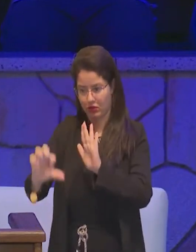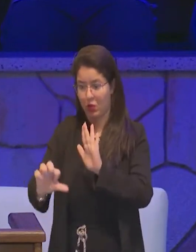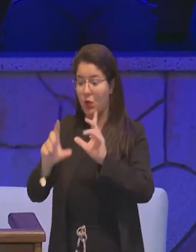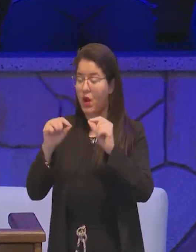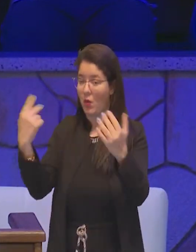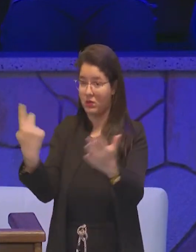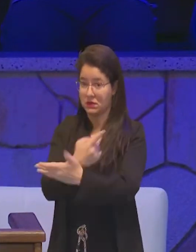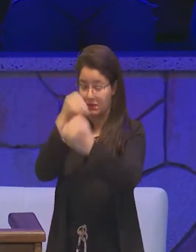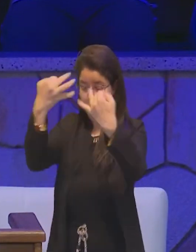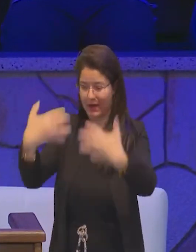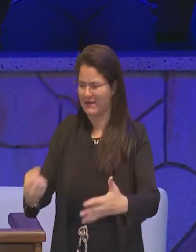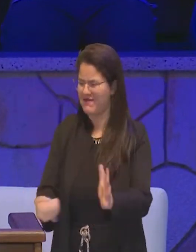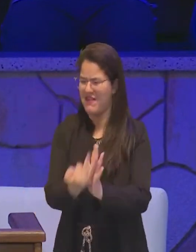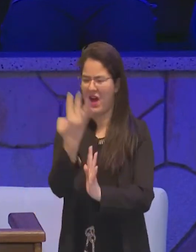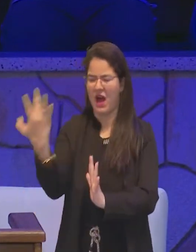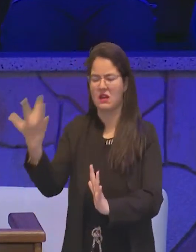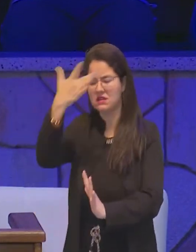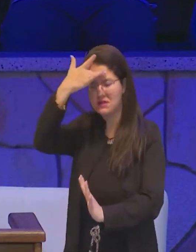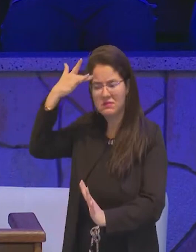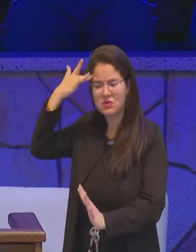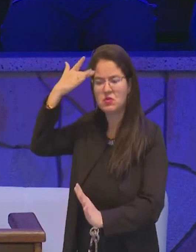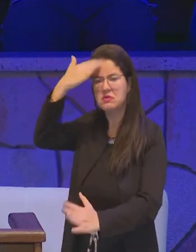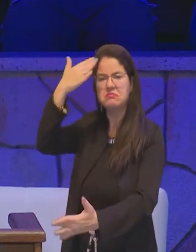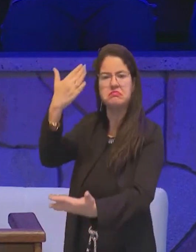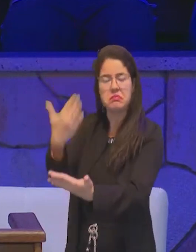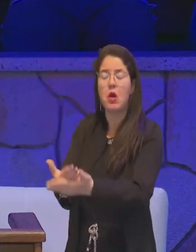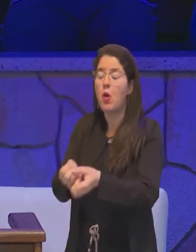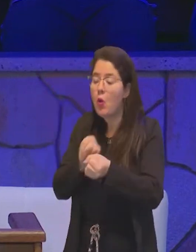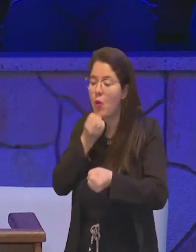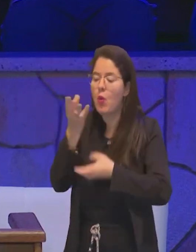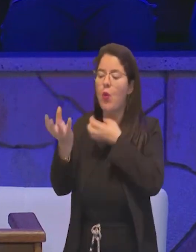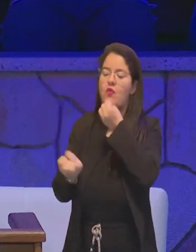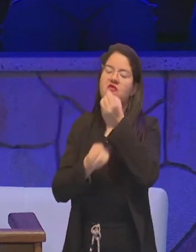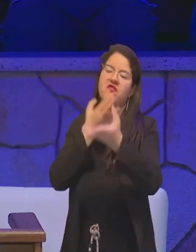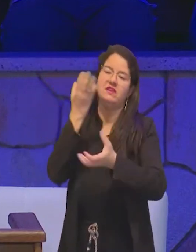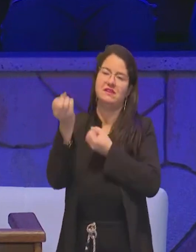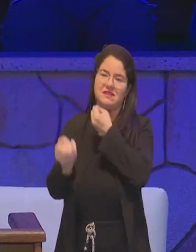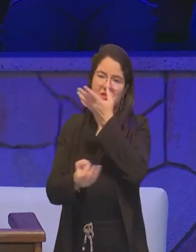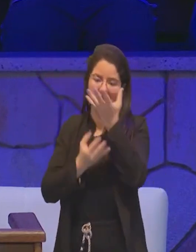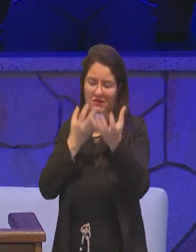que creram vieram confessando